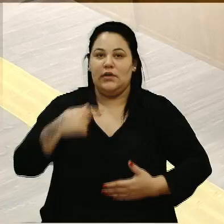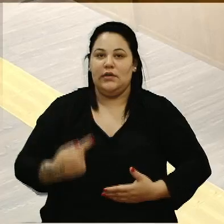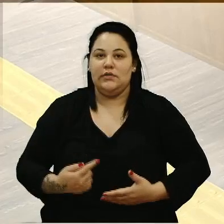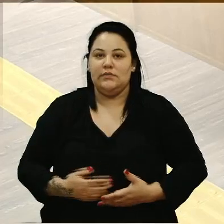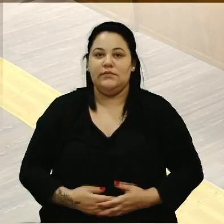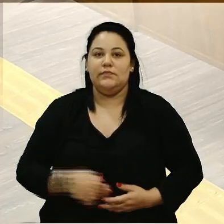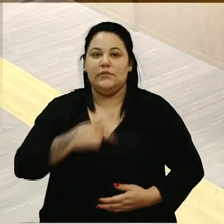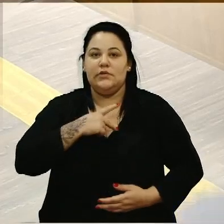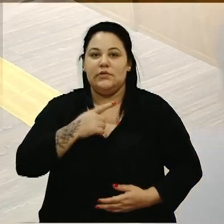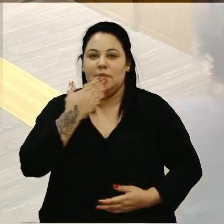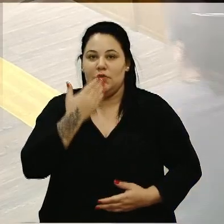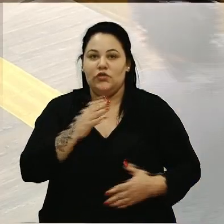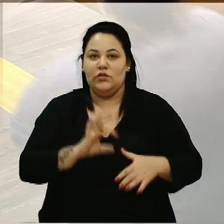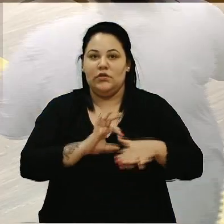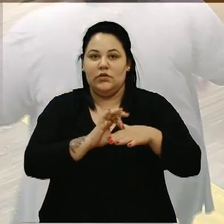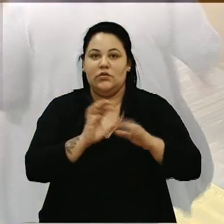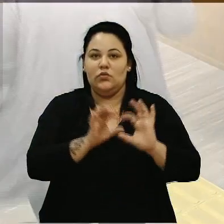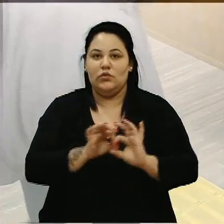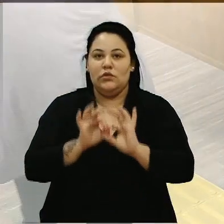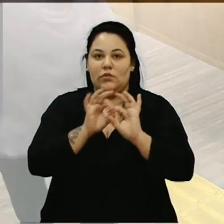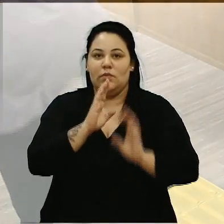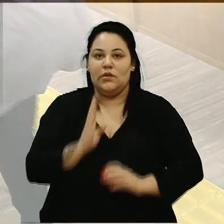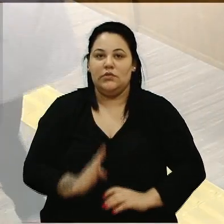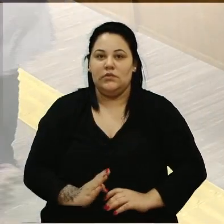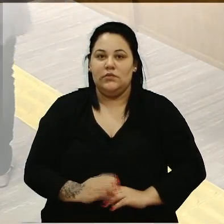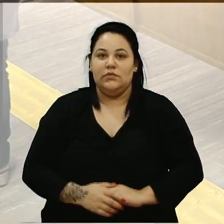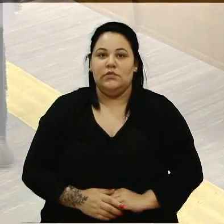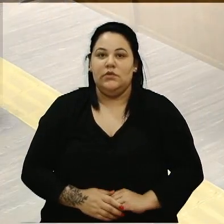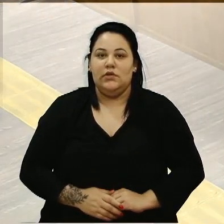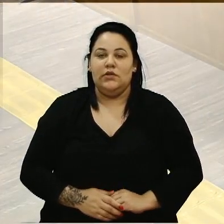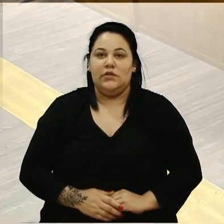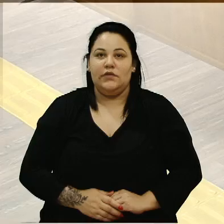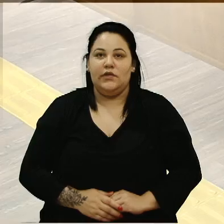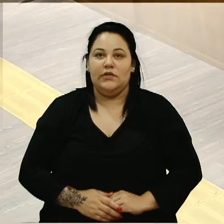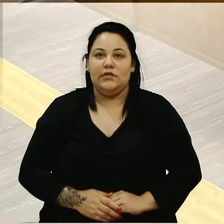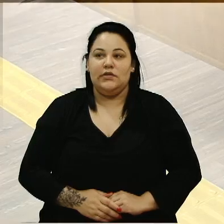uma declaração de líder por União Brasil.